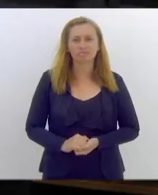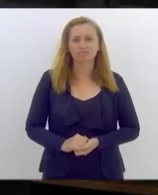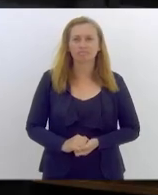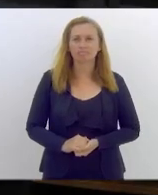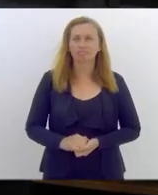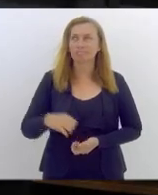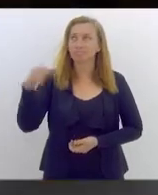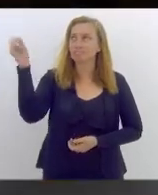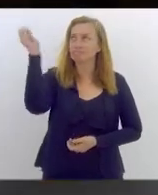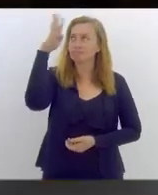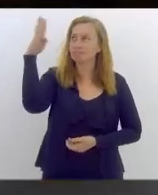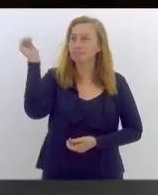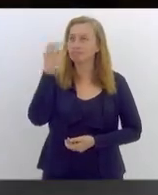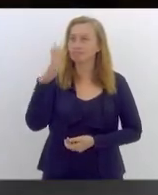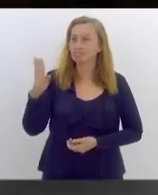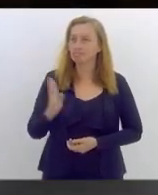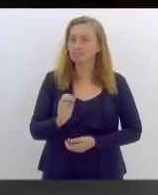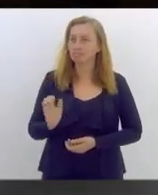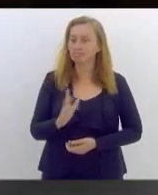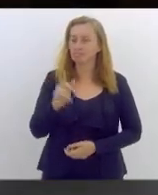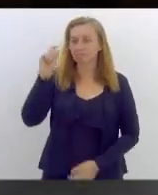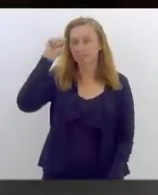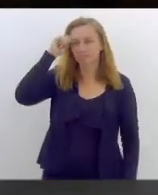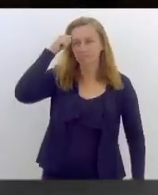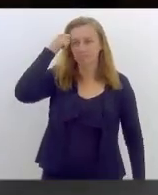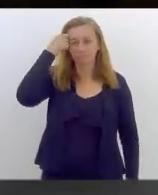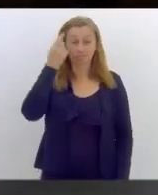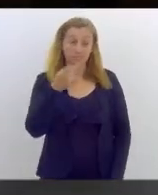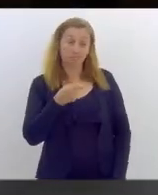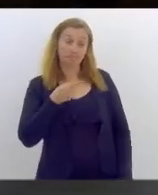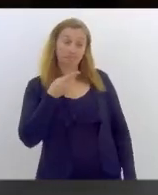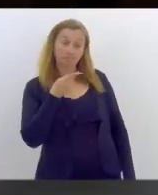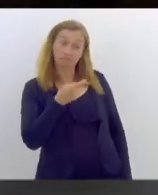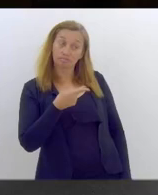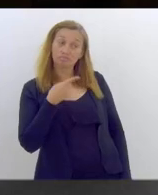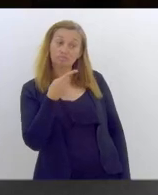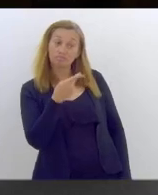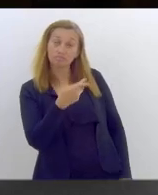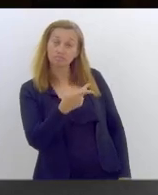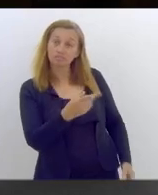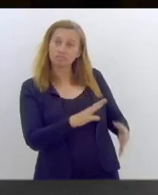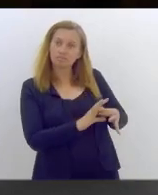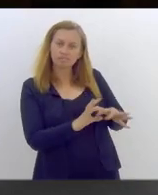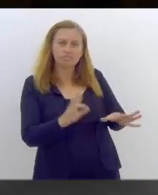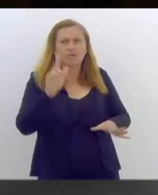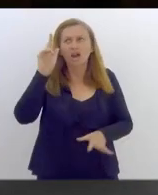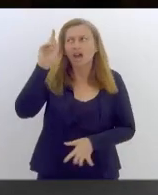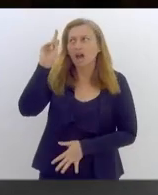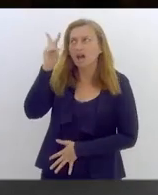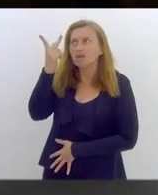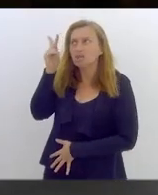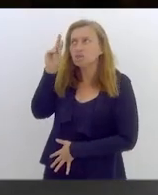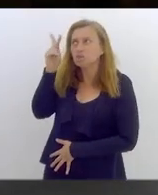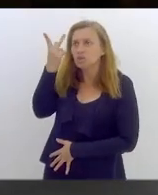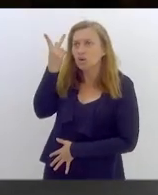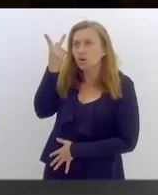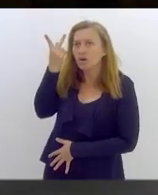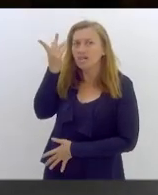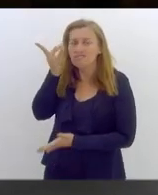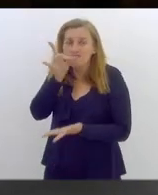Brasil, meu nego, deixa eu te contar a história que a história não